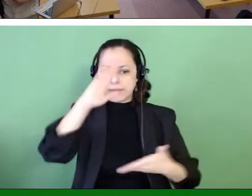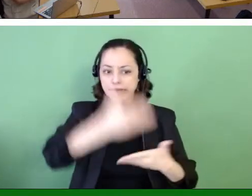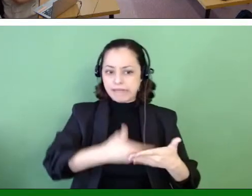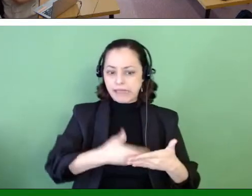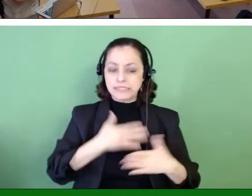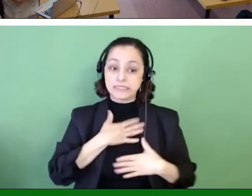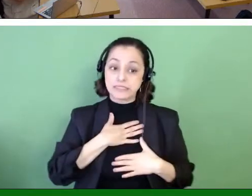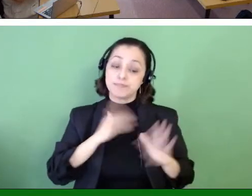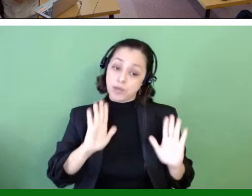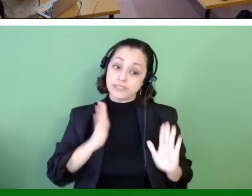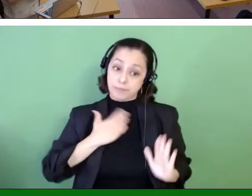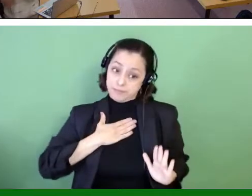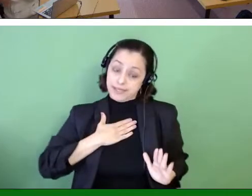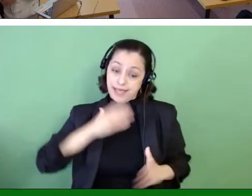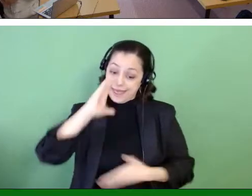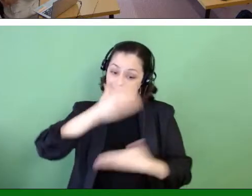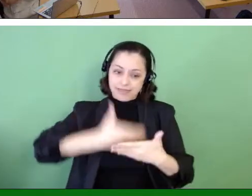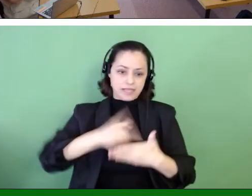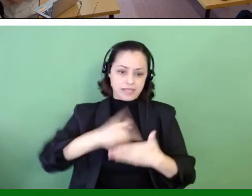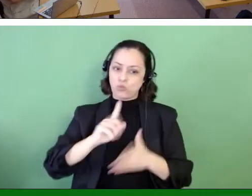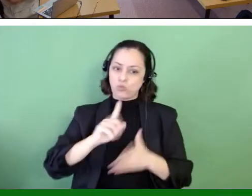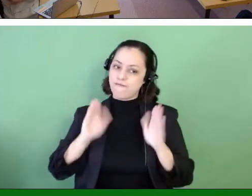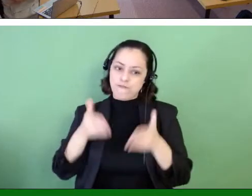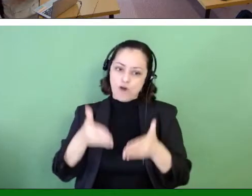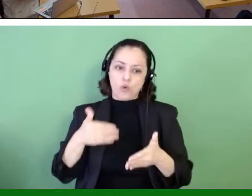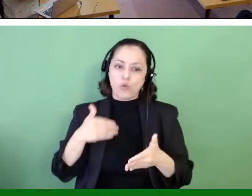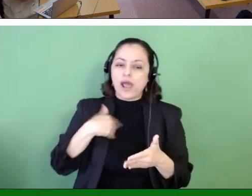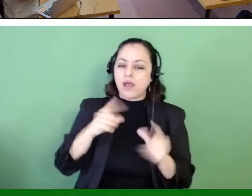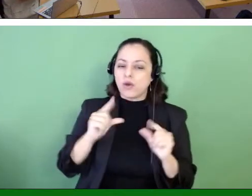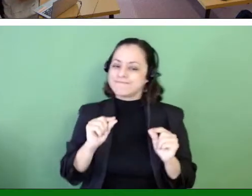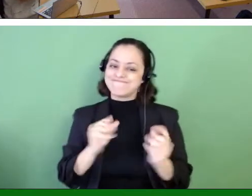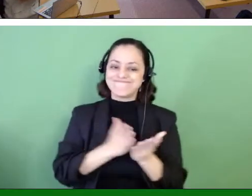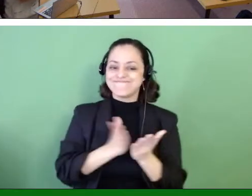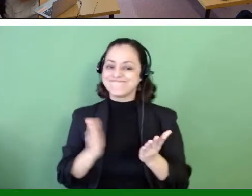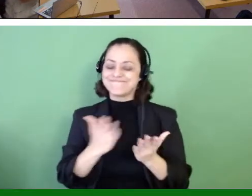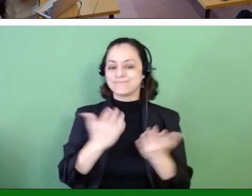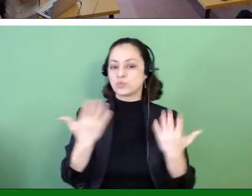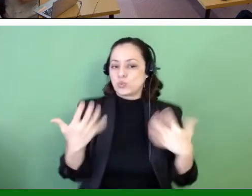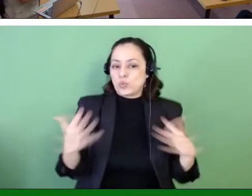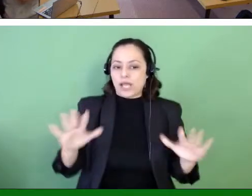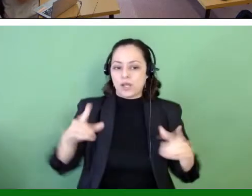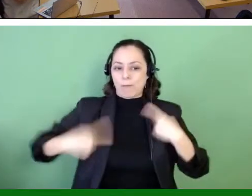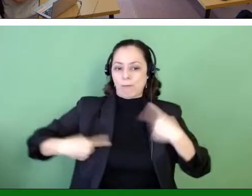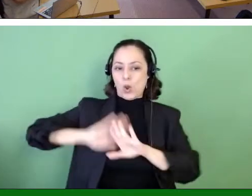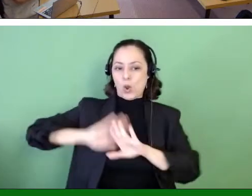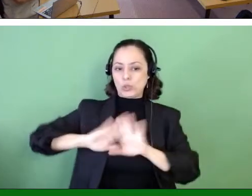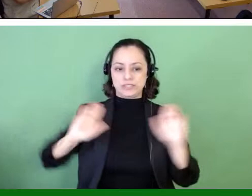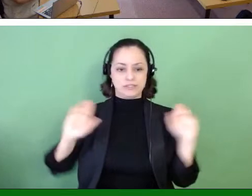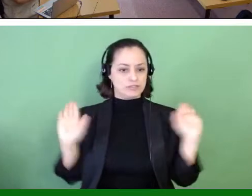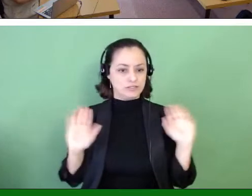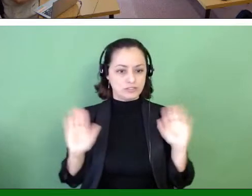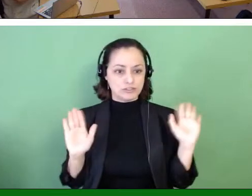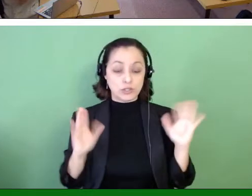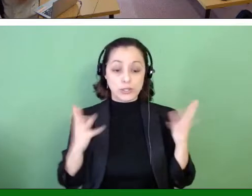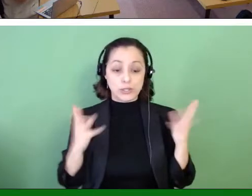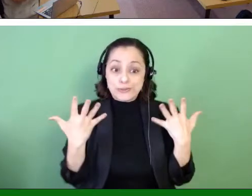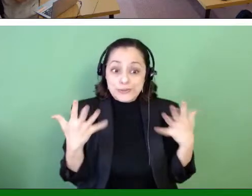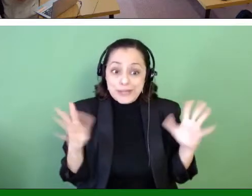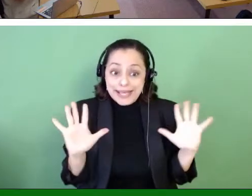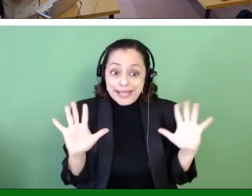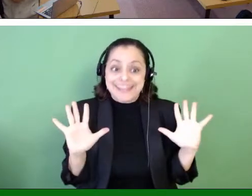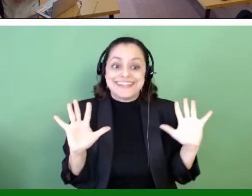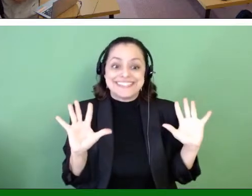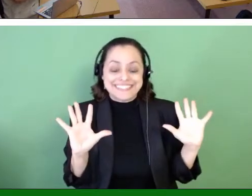da tese, então eu de fato me esquivei e não pretendo não continuar assim, não quero envolver as